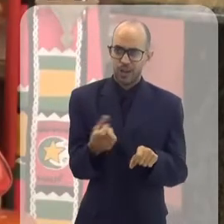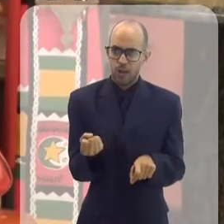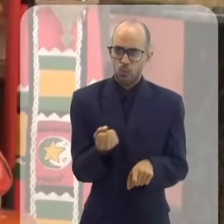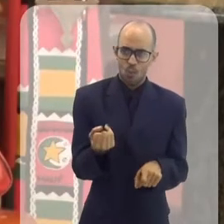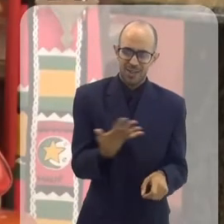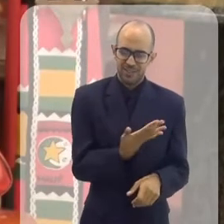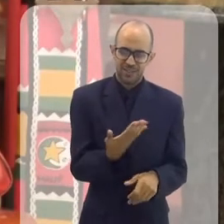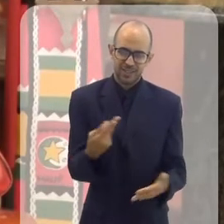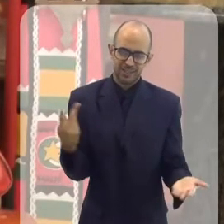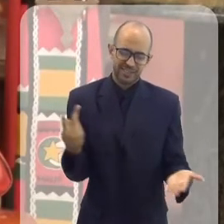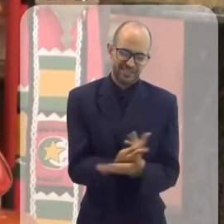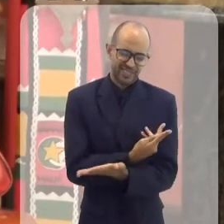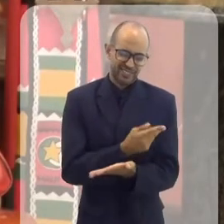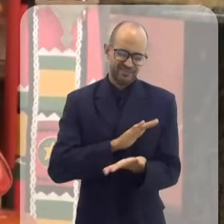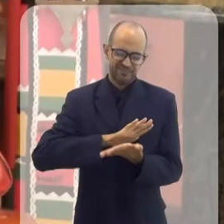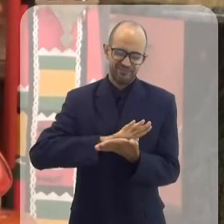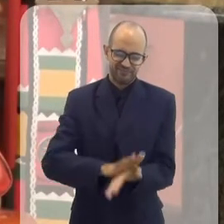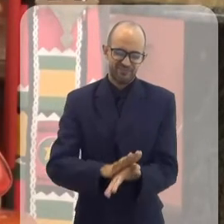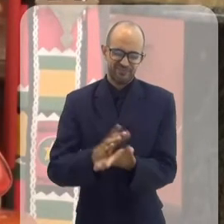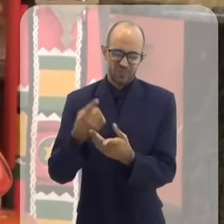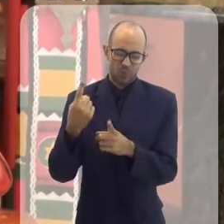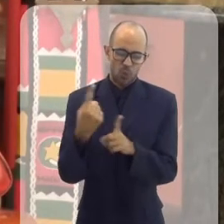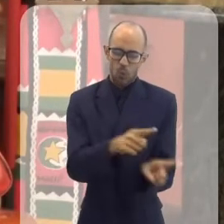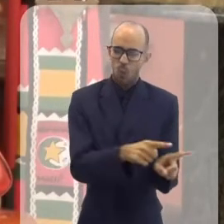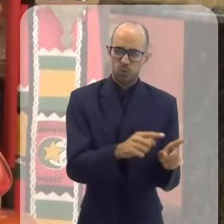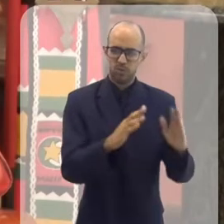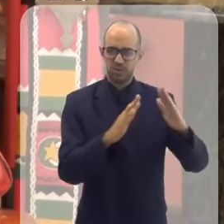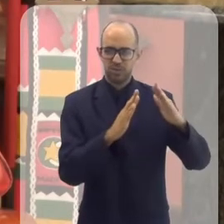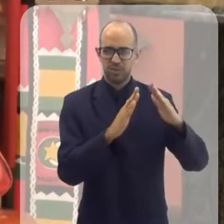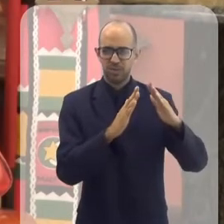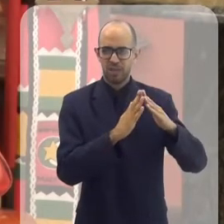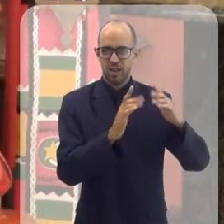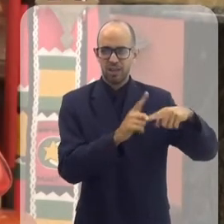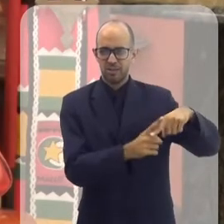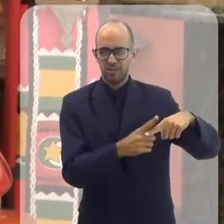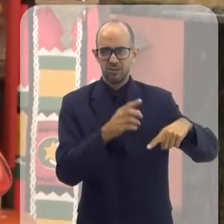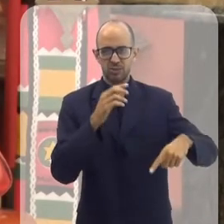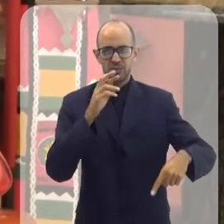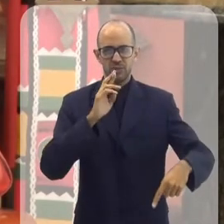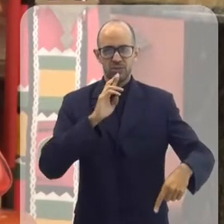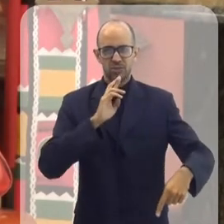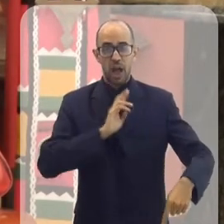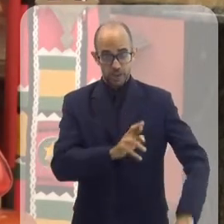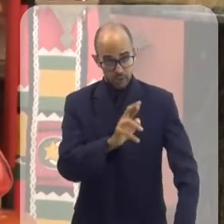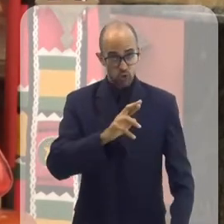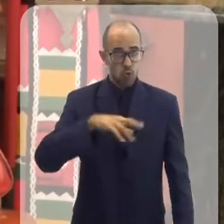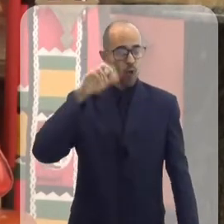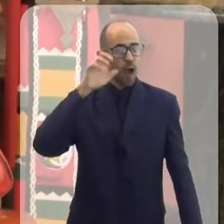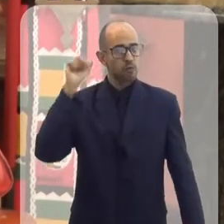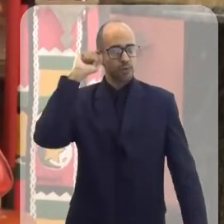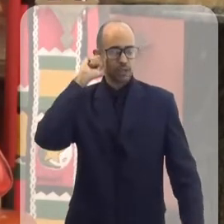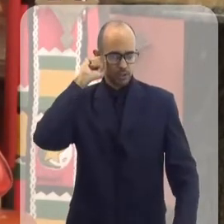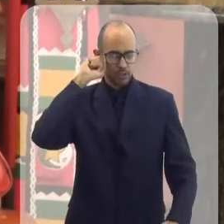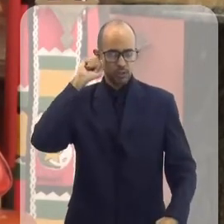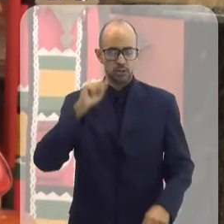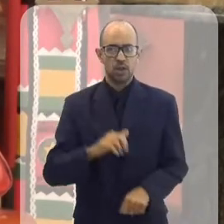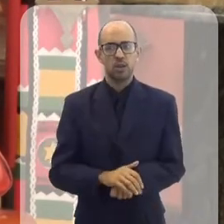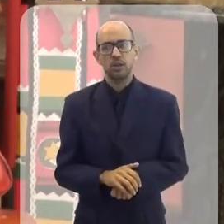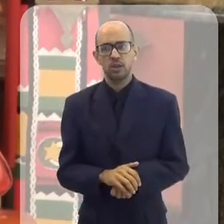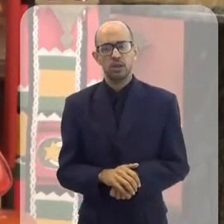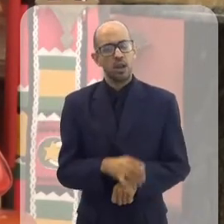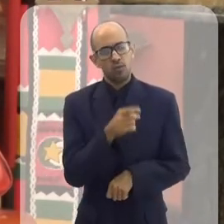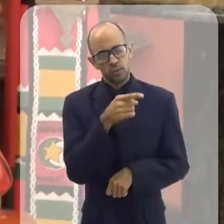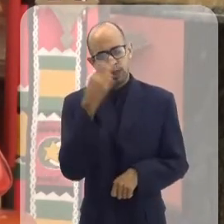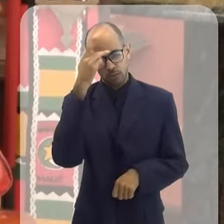é o número de casas de tolerância quanto a religião de matriz africana você que é uma pessoa que lida com